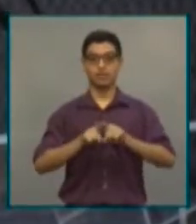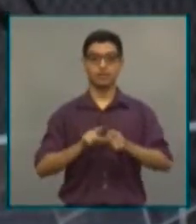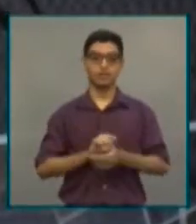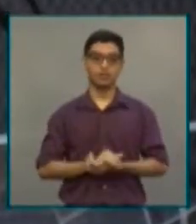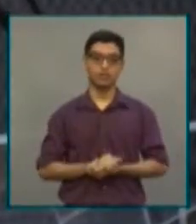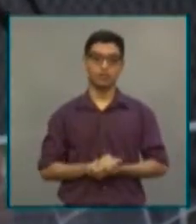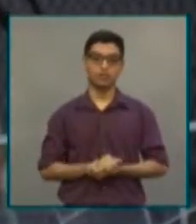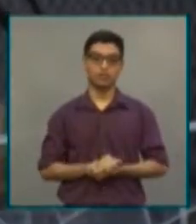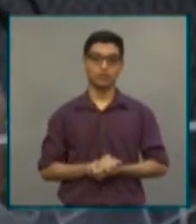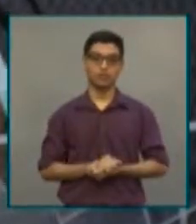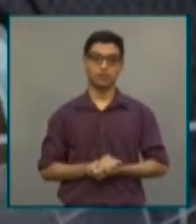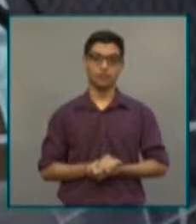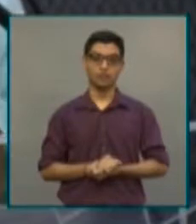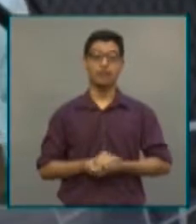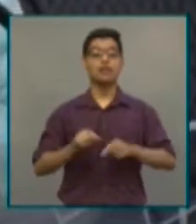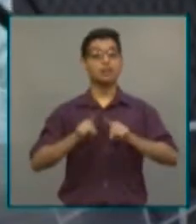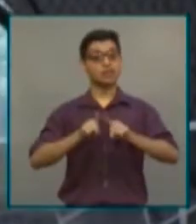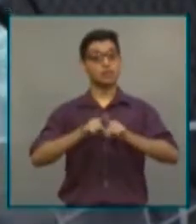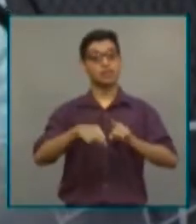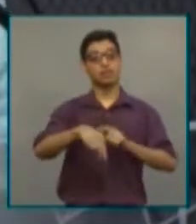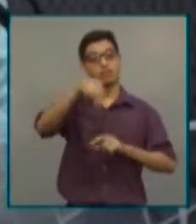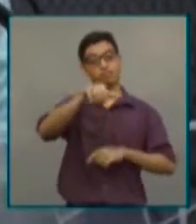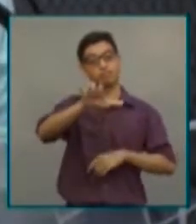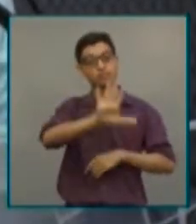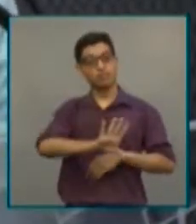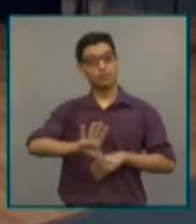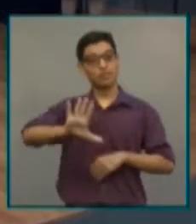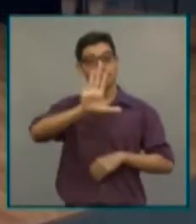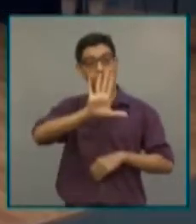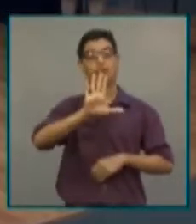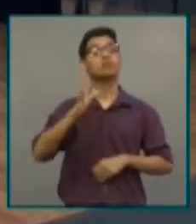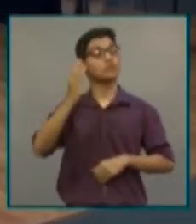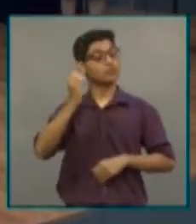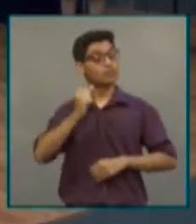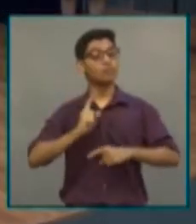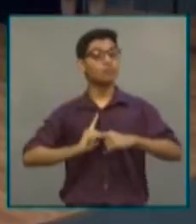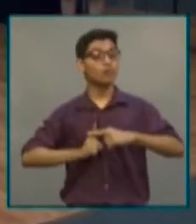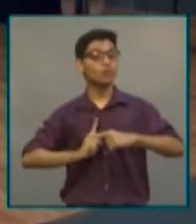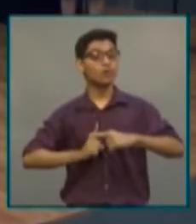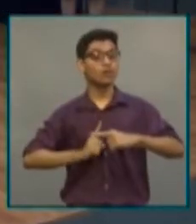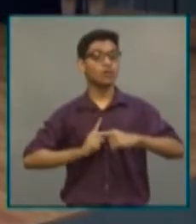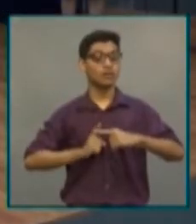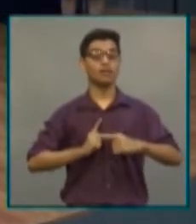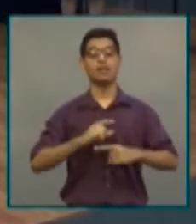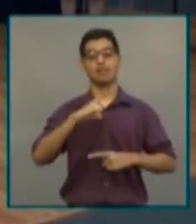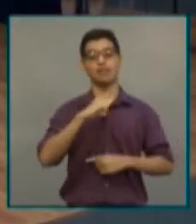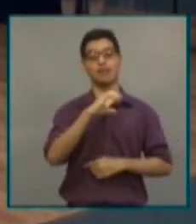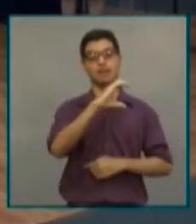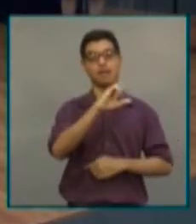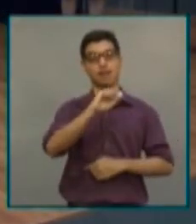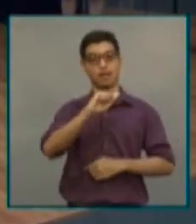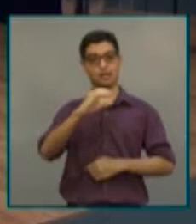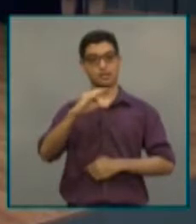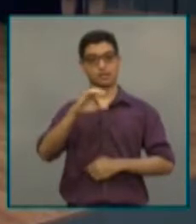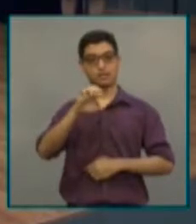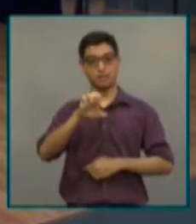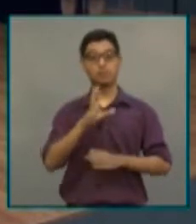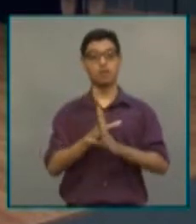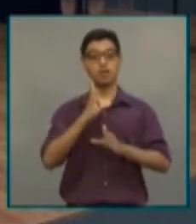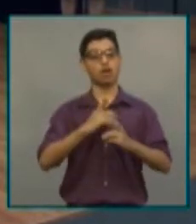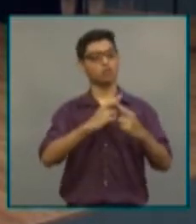Será referência nacional por ter uma CAASSE, uma caixa de assistência com uma responsabilidade